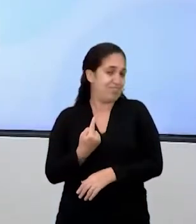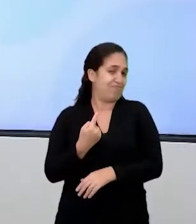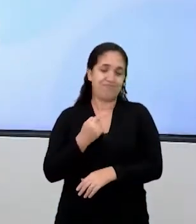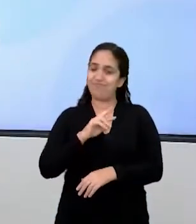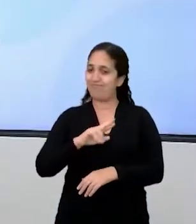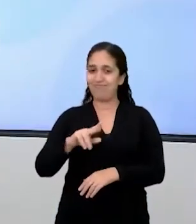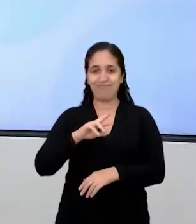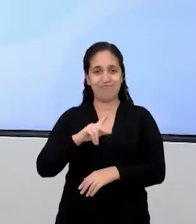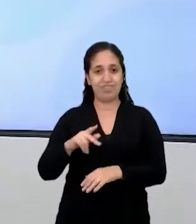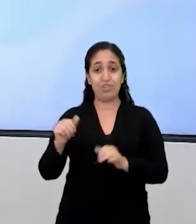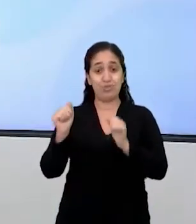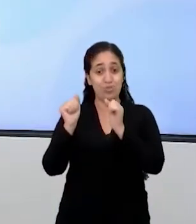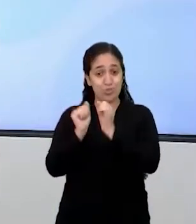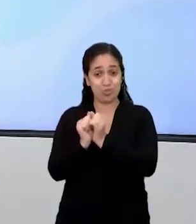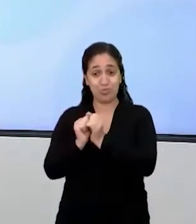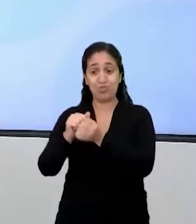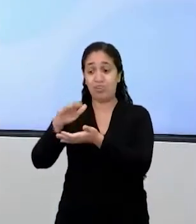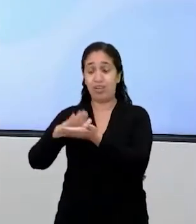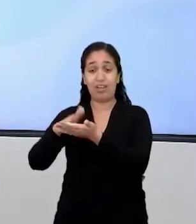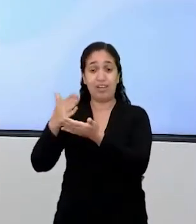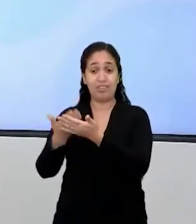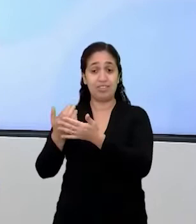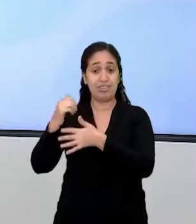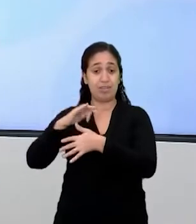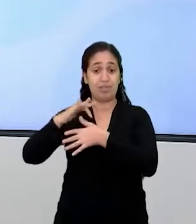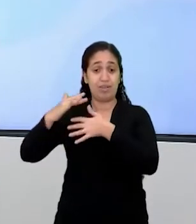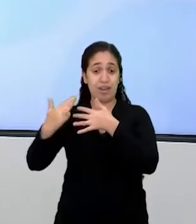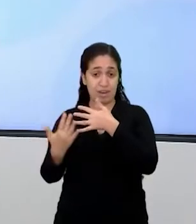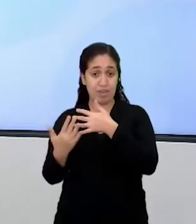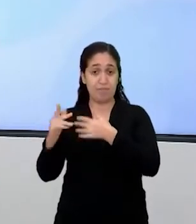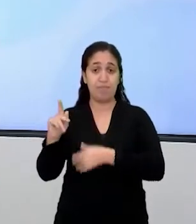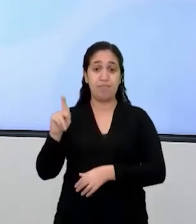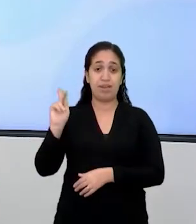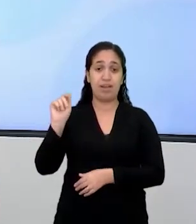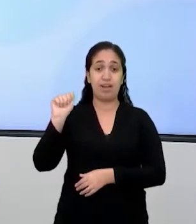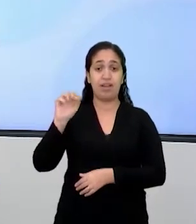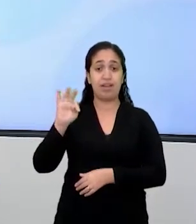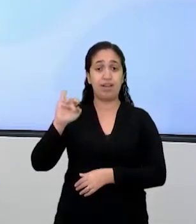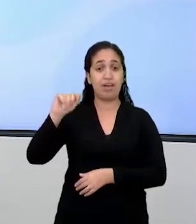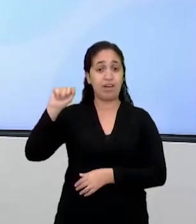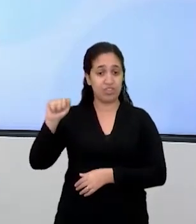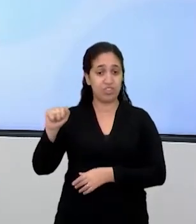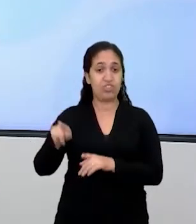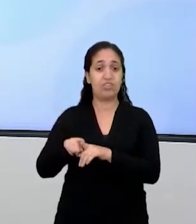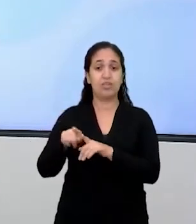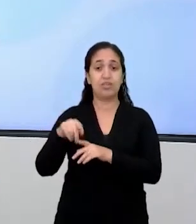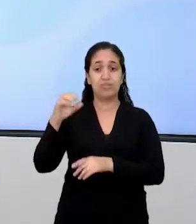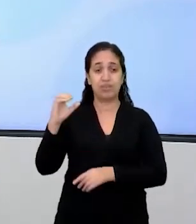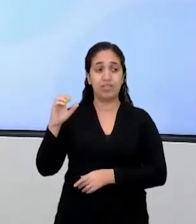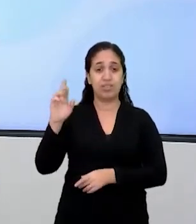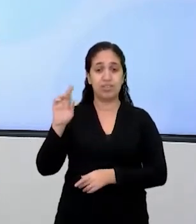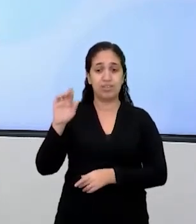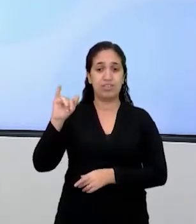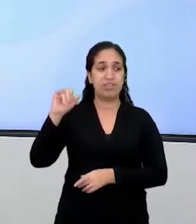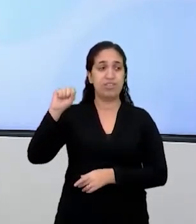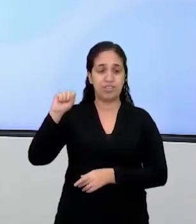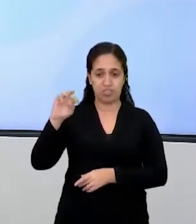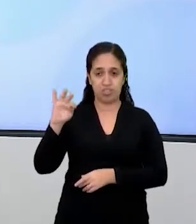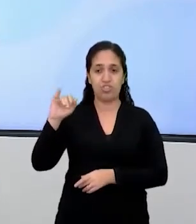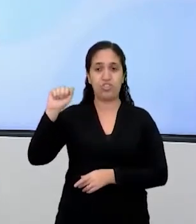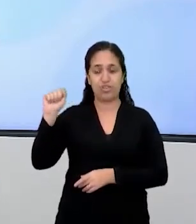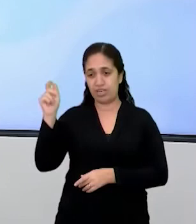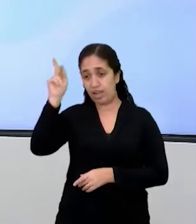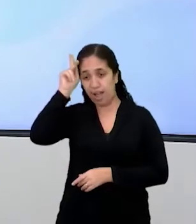estou com as intérpretes de Libras hoje, a Kátia e a Cristiane. Eu vou fazer a minha descrição.